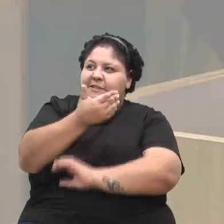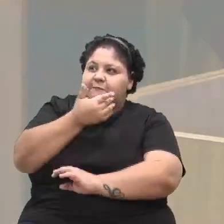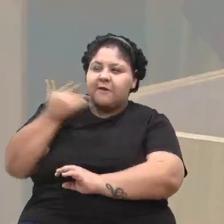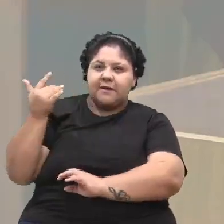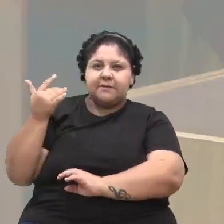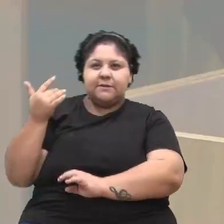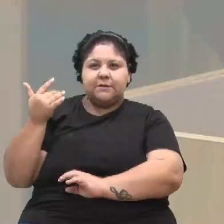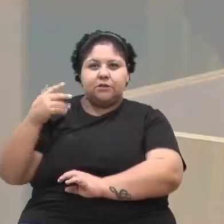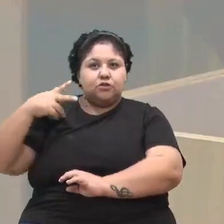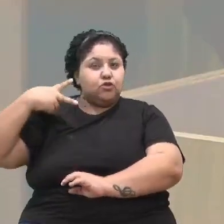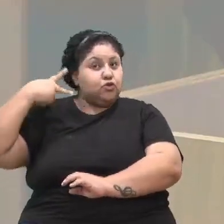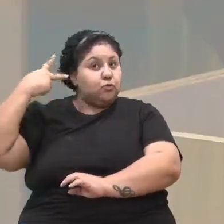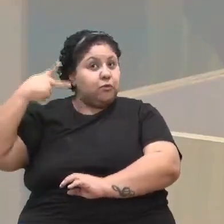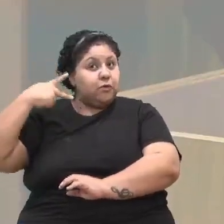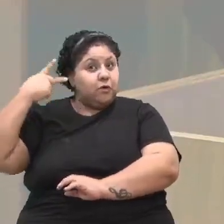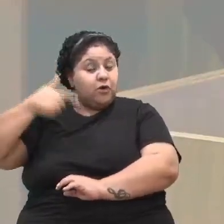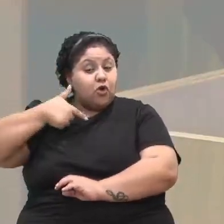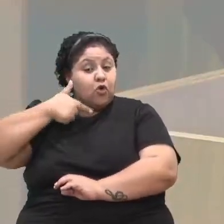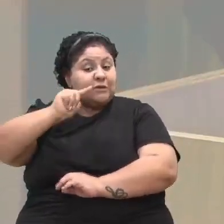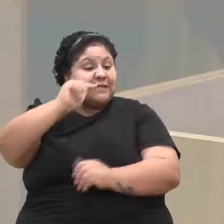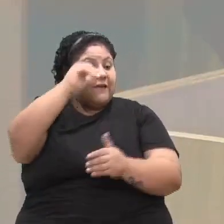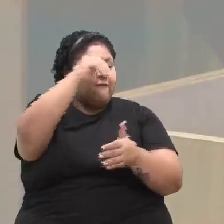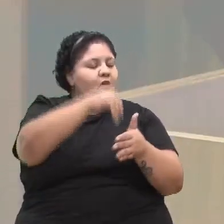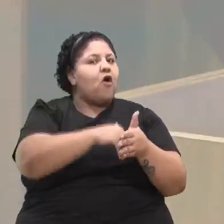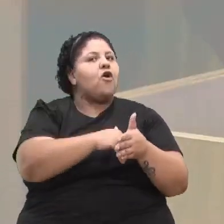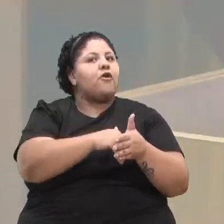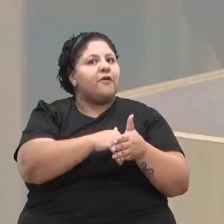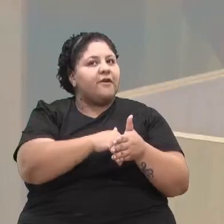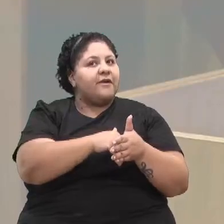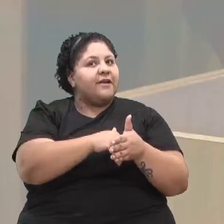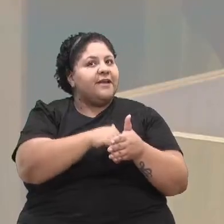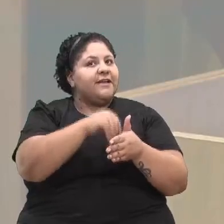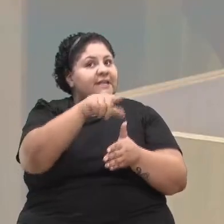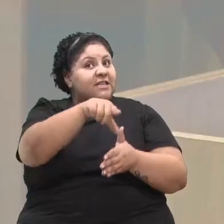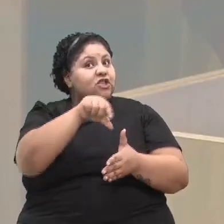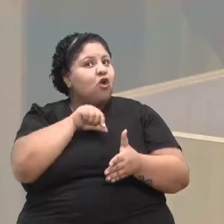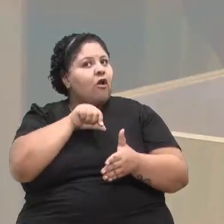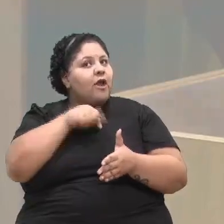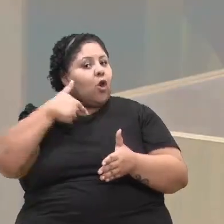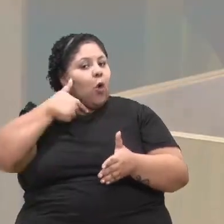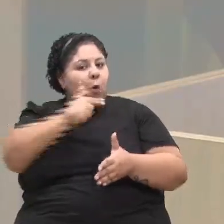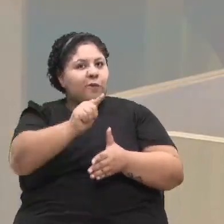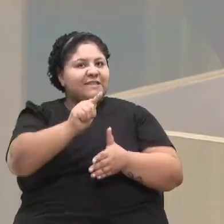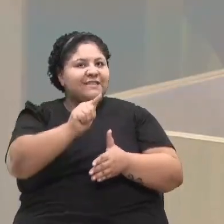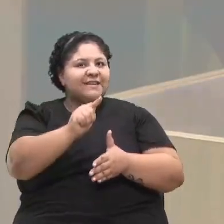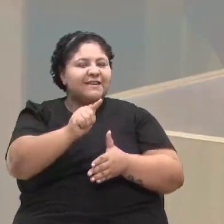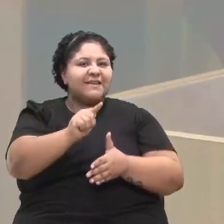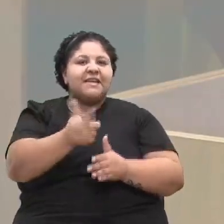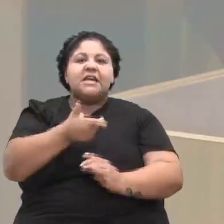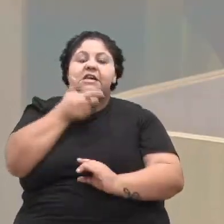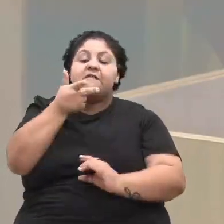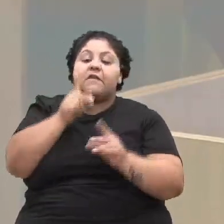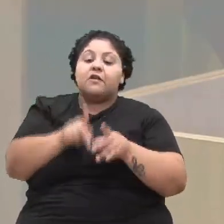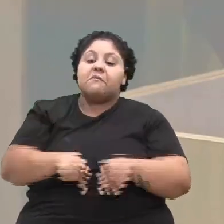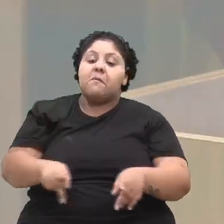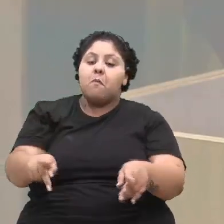de um político conseguir votos e se eleger é falando para a